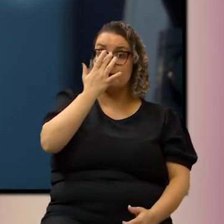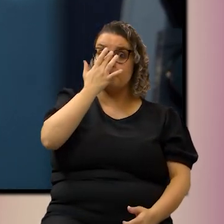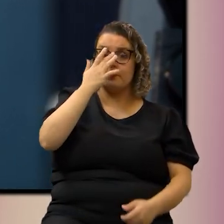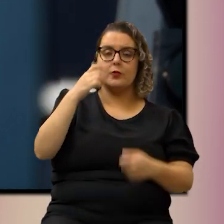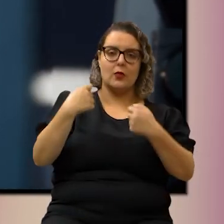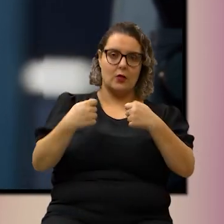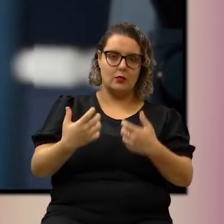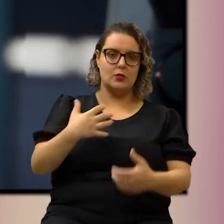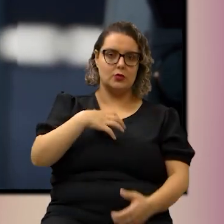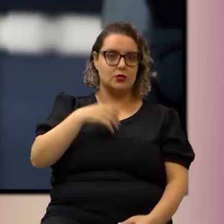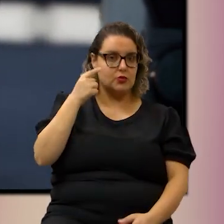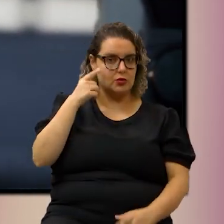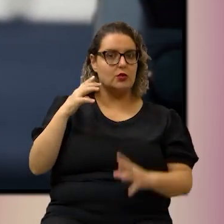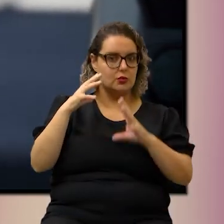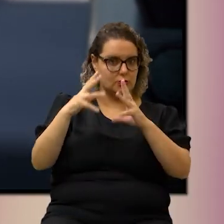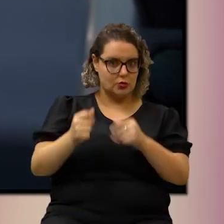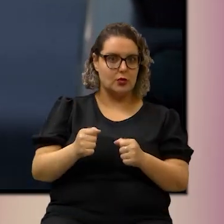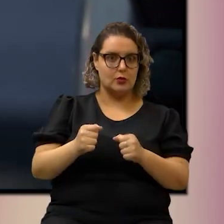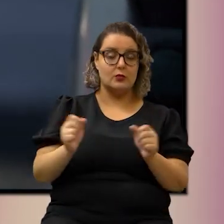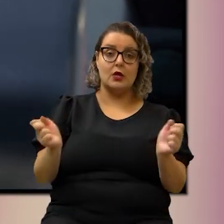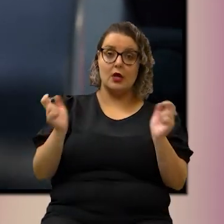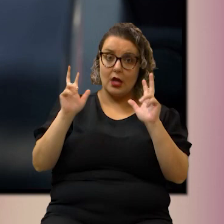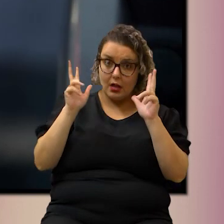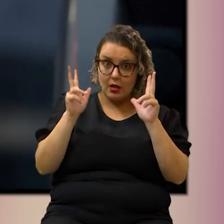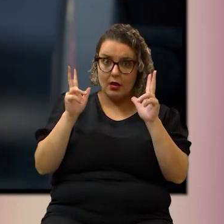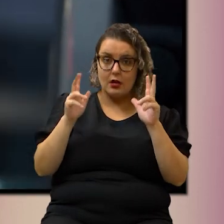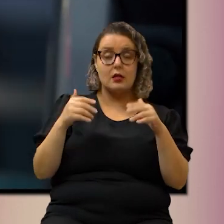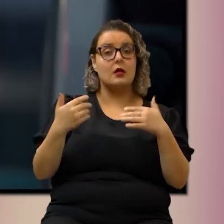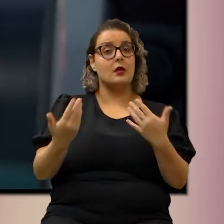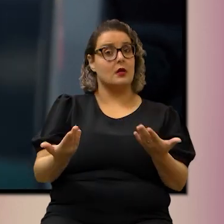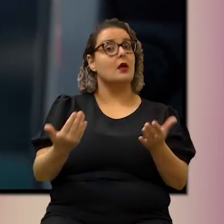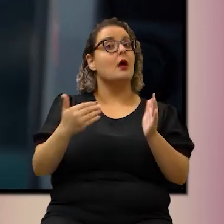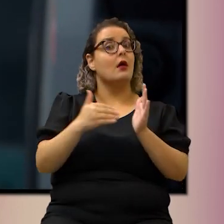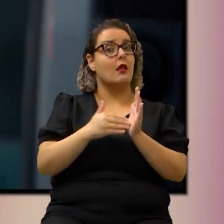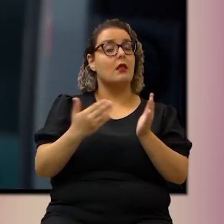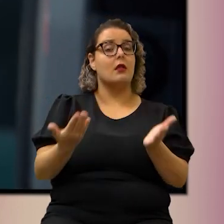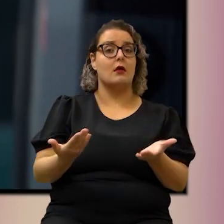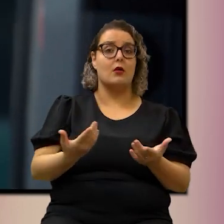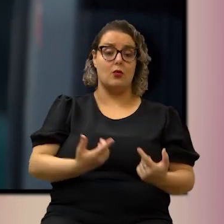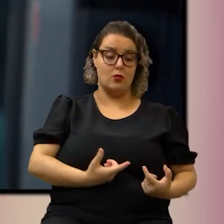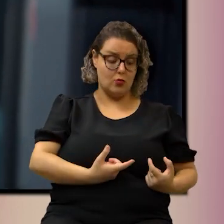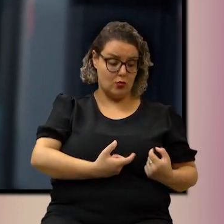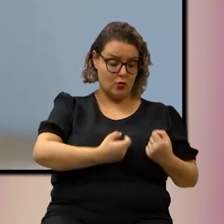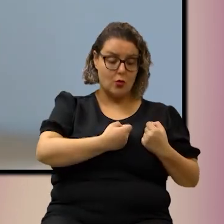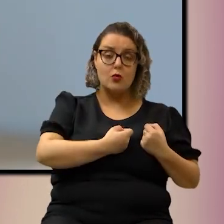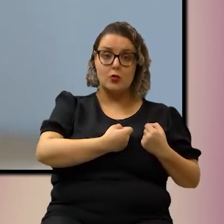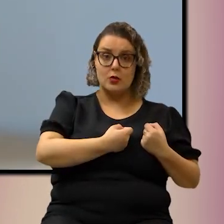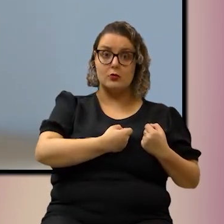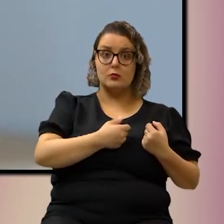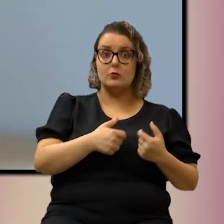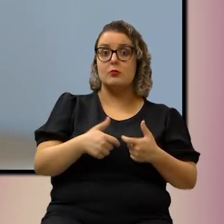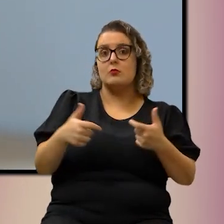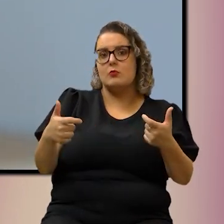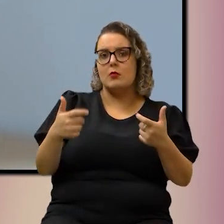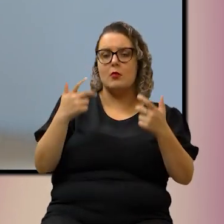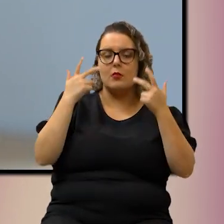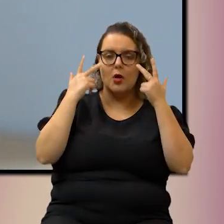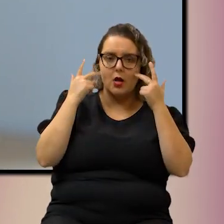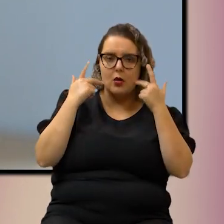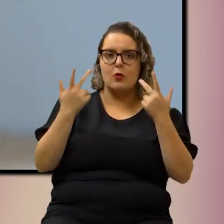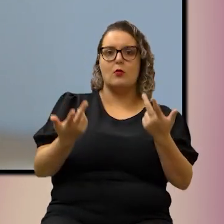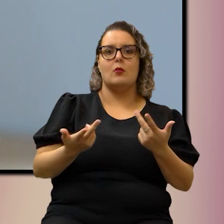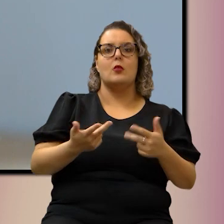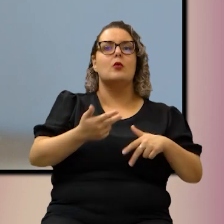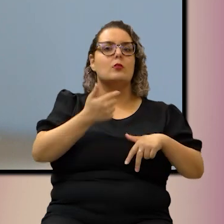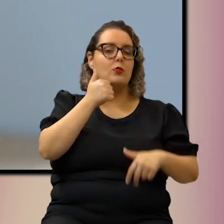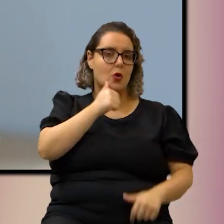que precisam, de modo geral, estar bastante atentas. E mesmo sendo um câncer muito mais comum